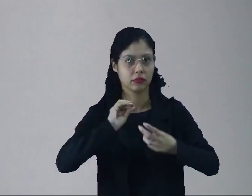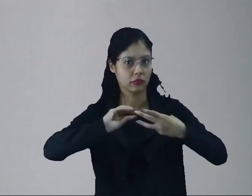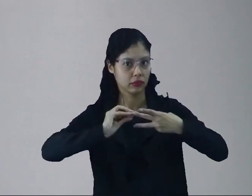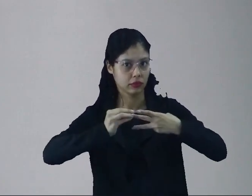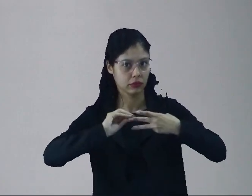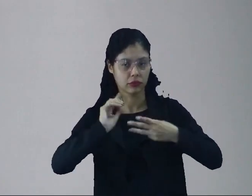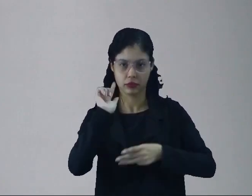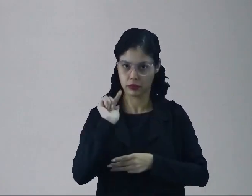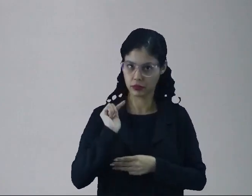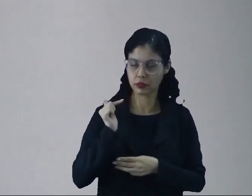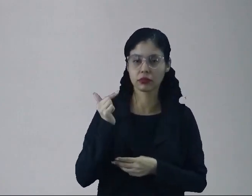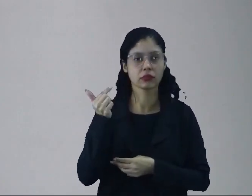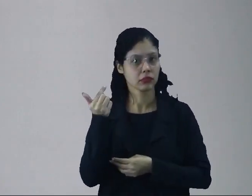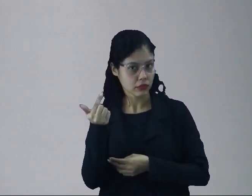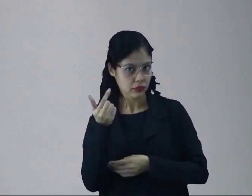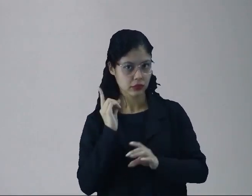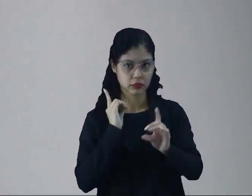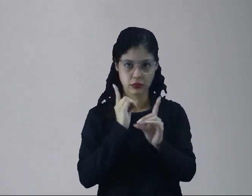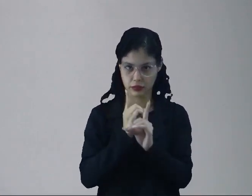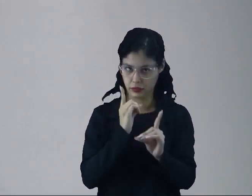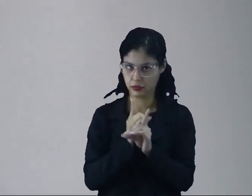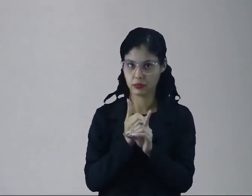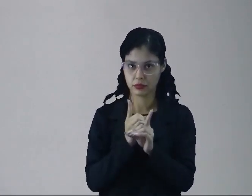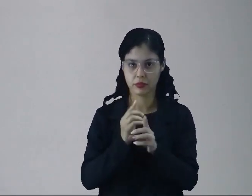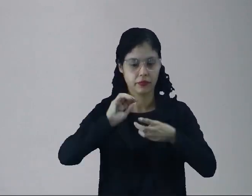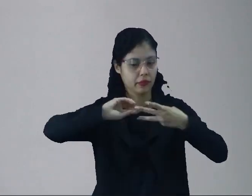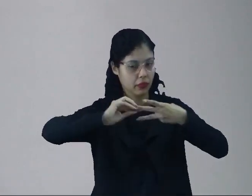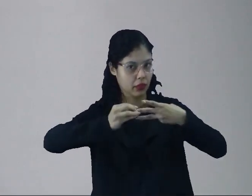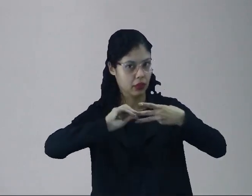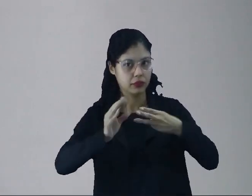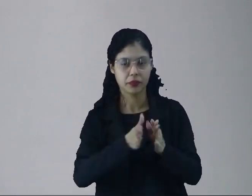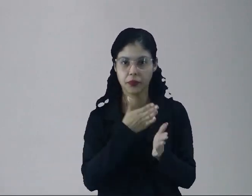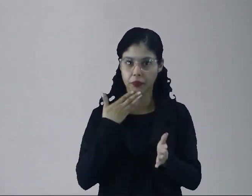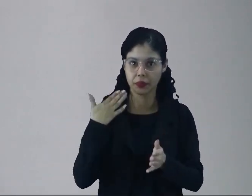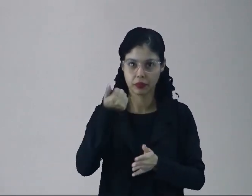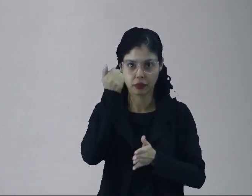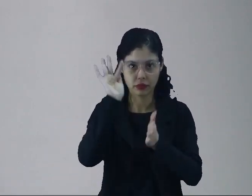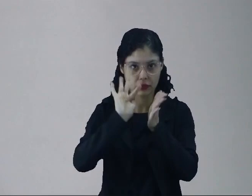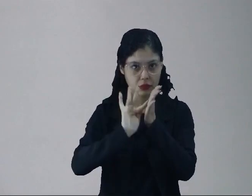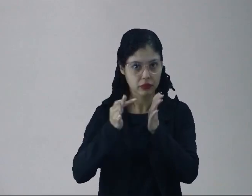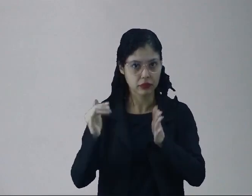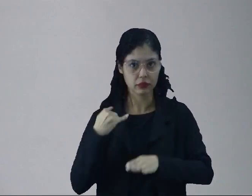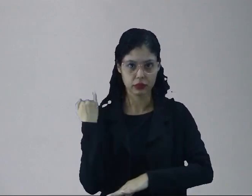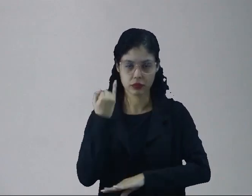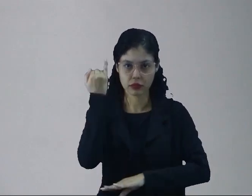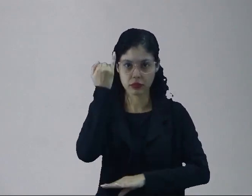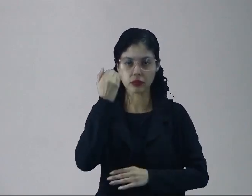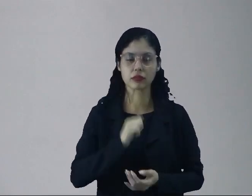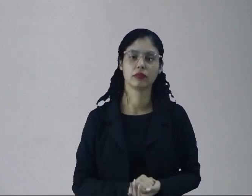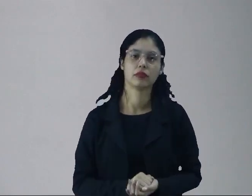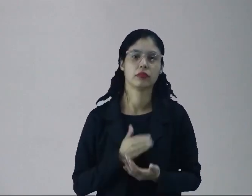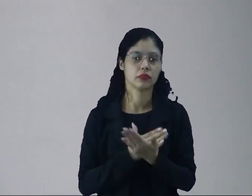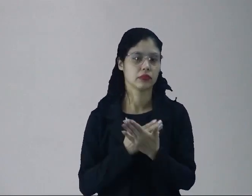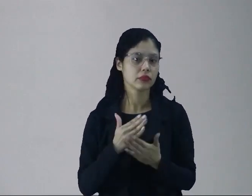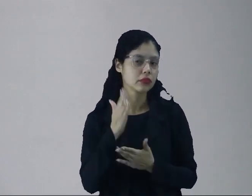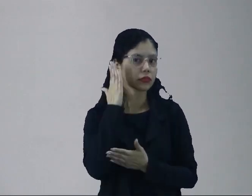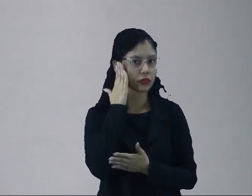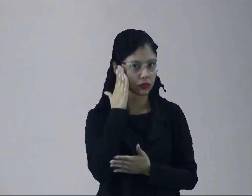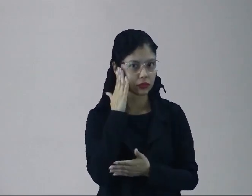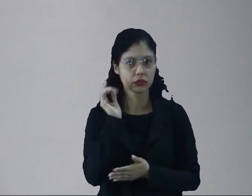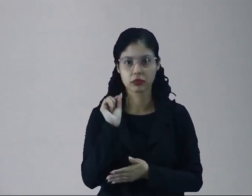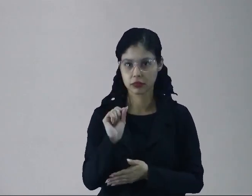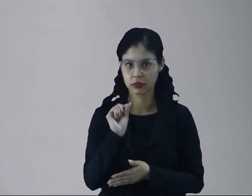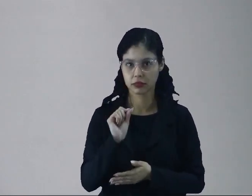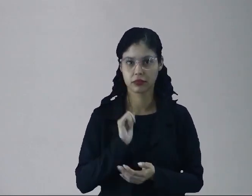células e depois identificar que essas células desempenhavam funções importantíssimas, a gente começou a entender